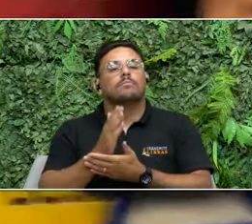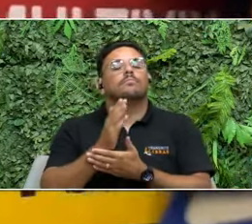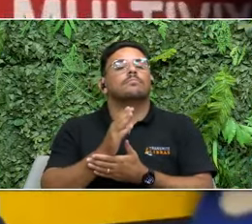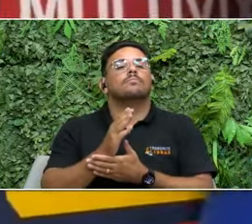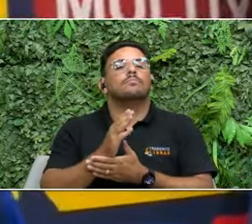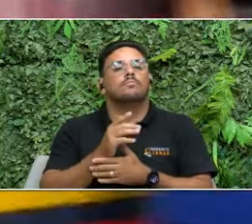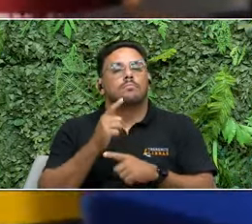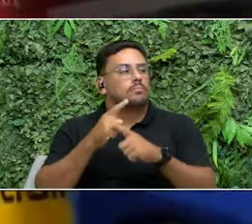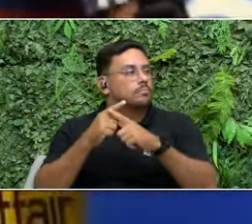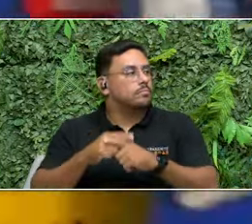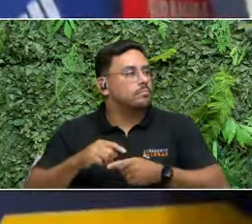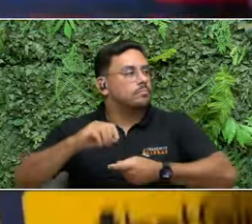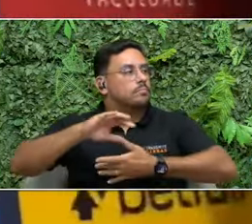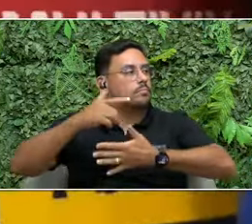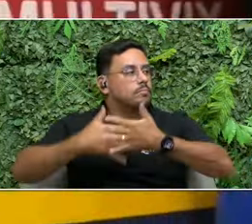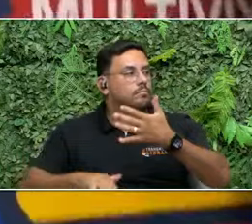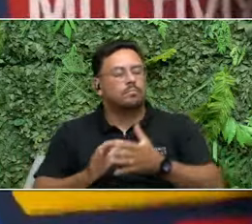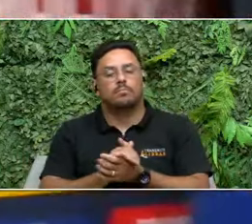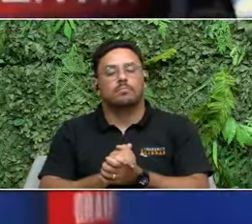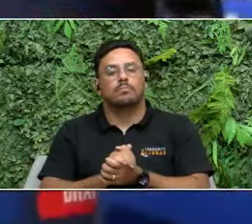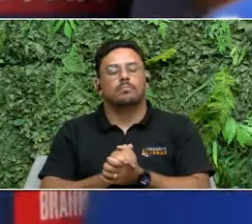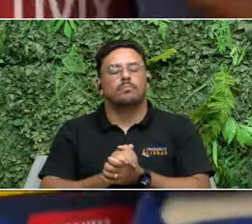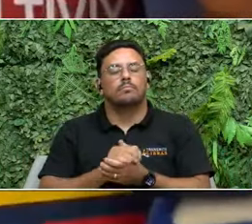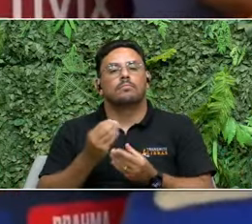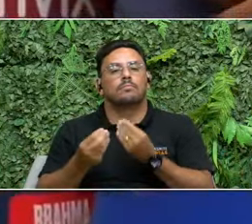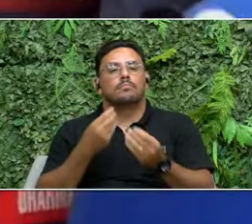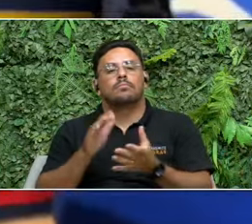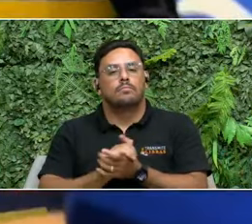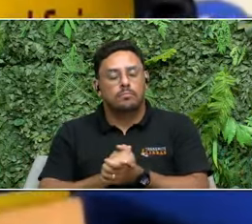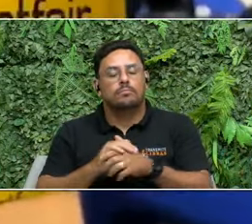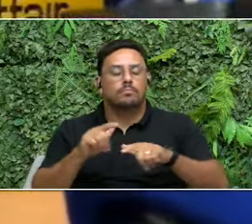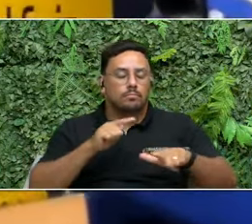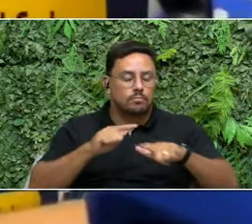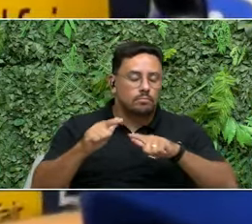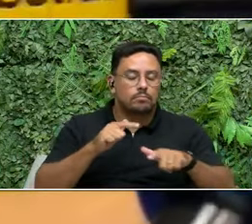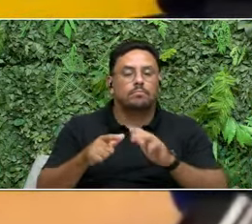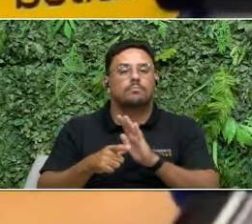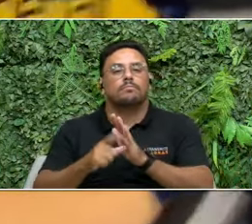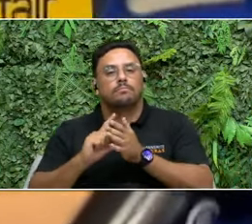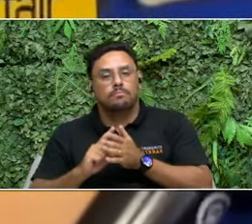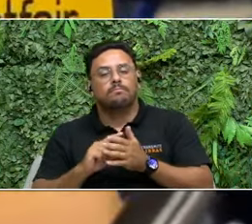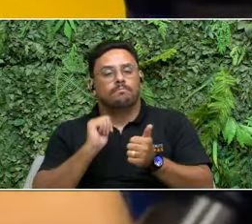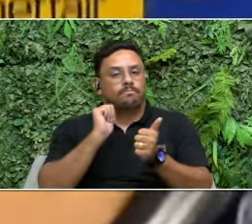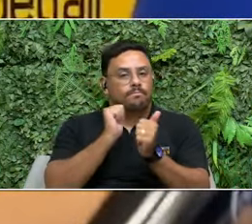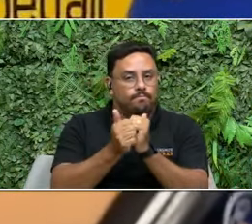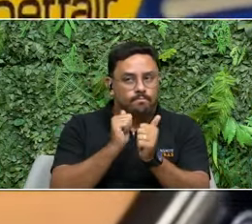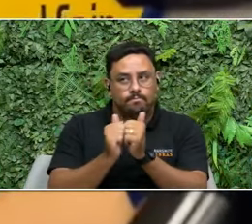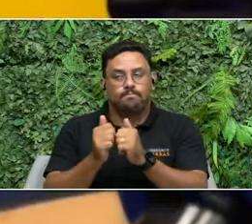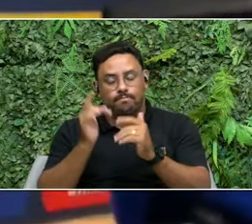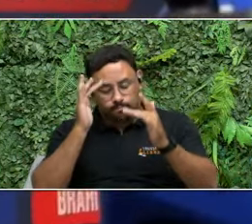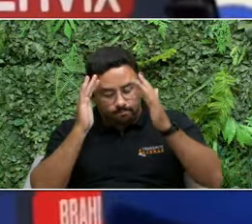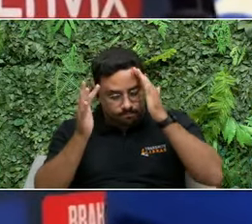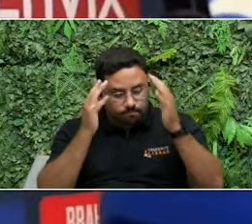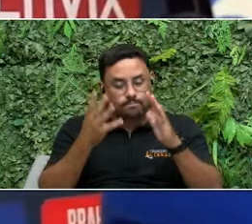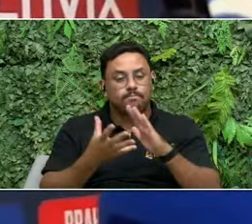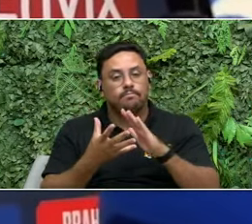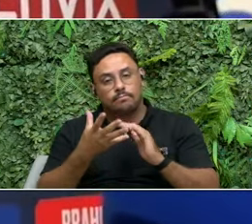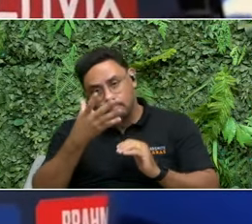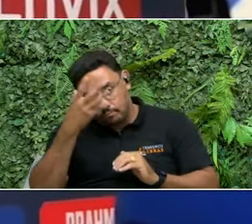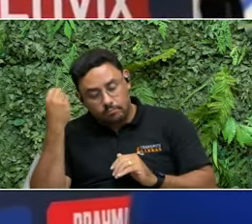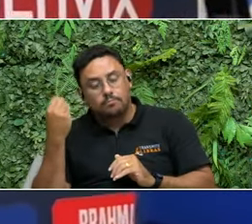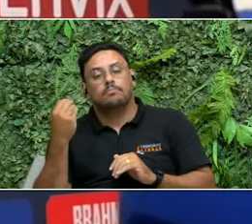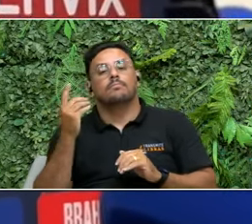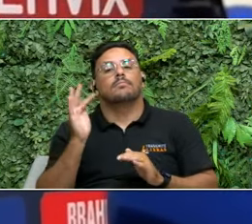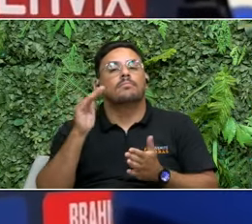queria que você fizesse uma avaliação desse próximo adversário e como trabalhar a mente dos jogadores psicológico para esquecer um pouco a final do do